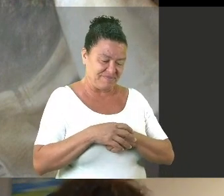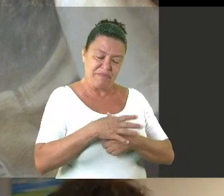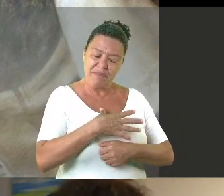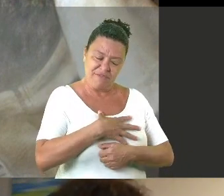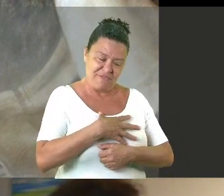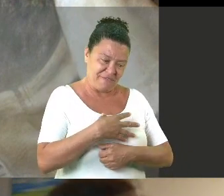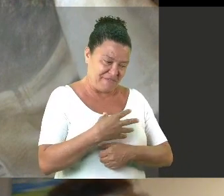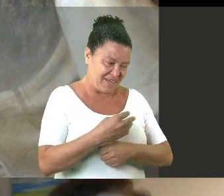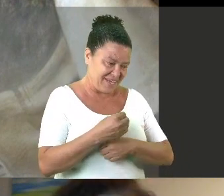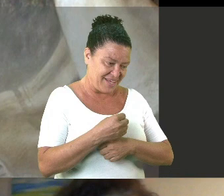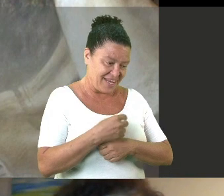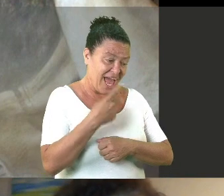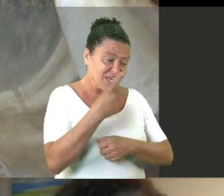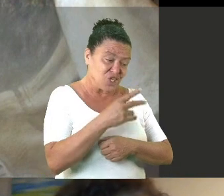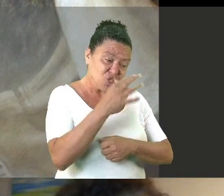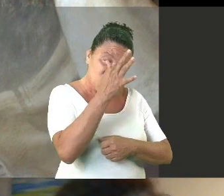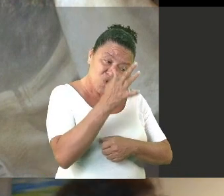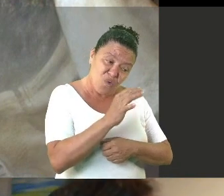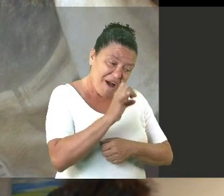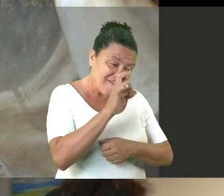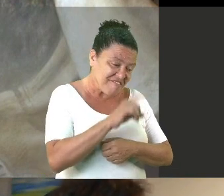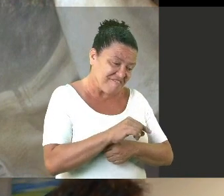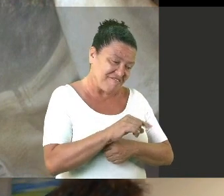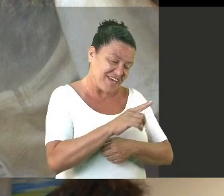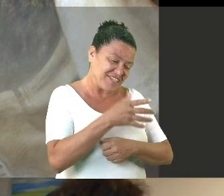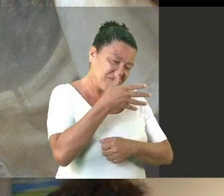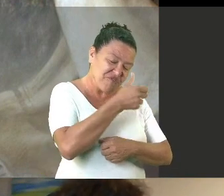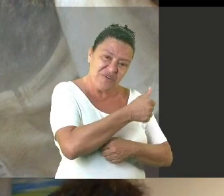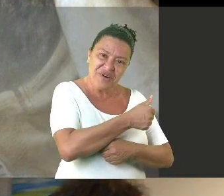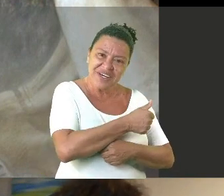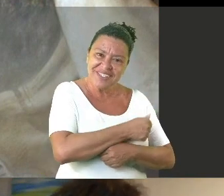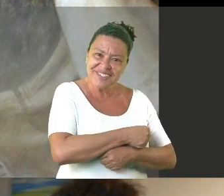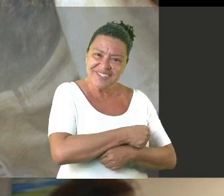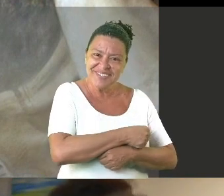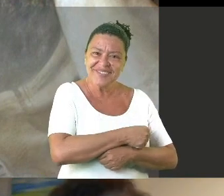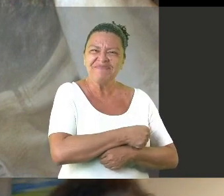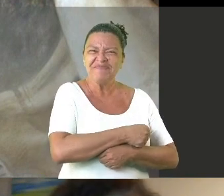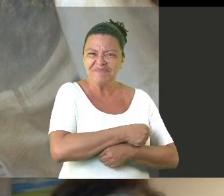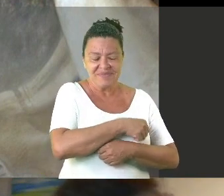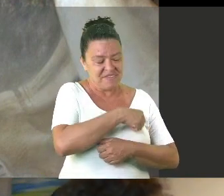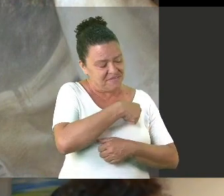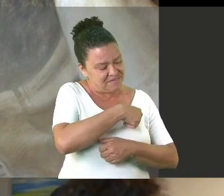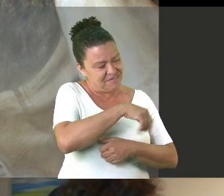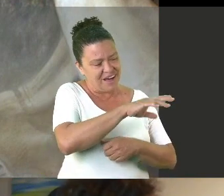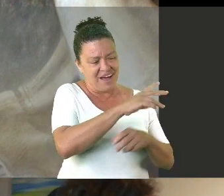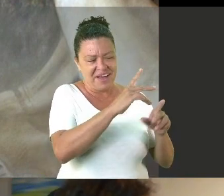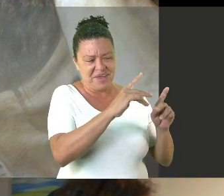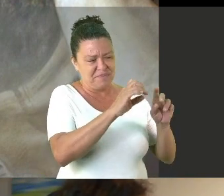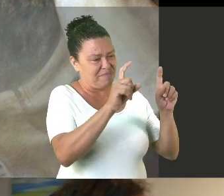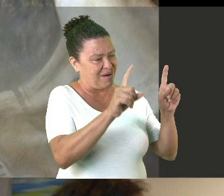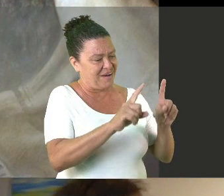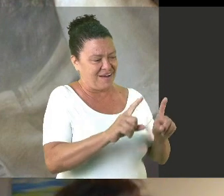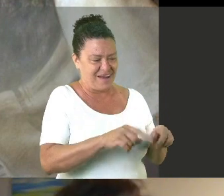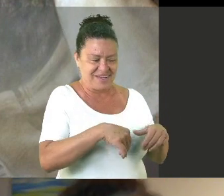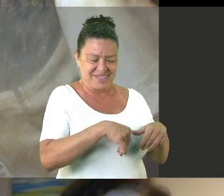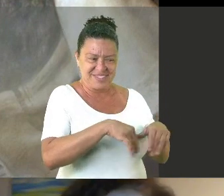filha, a tua fé te salvou, vai em paz